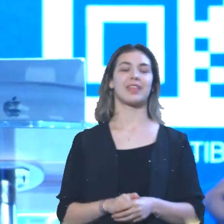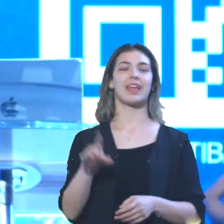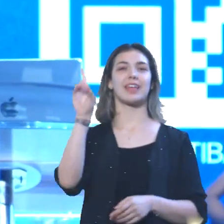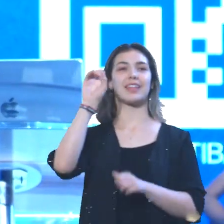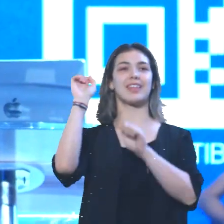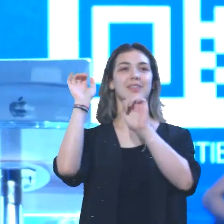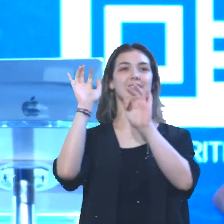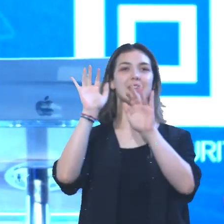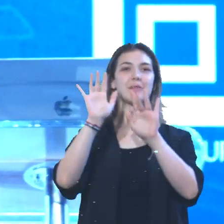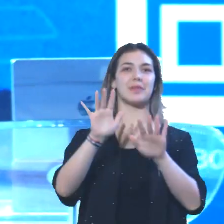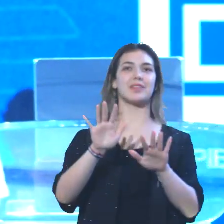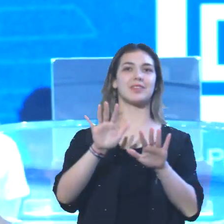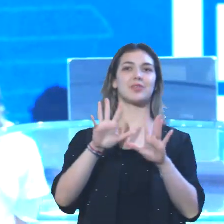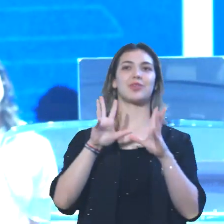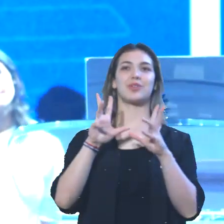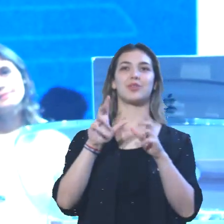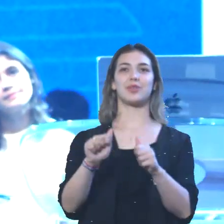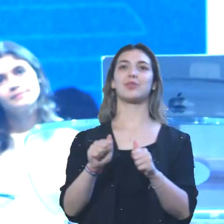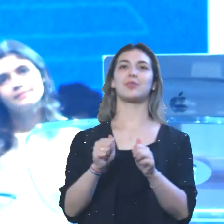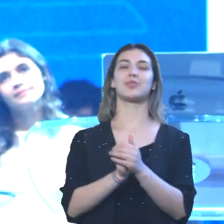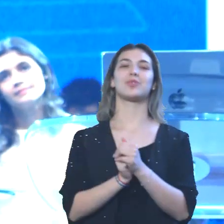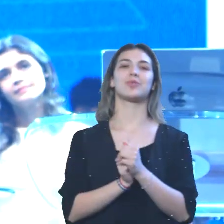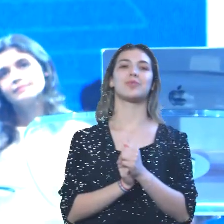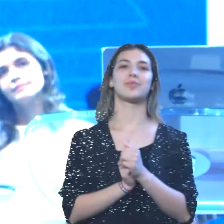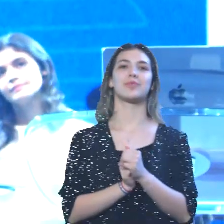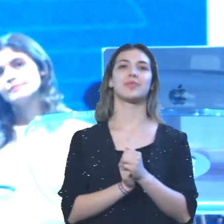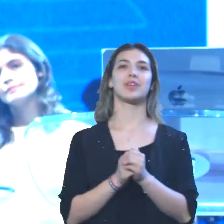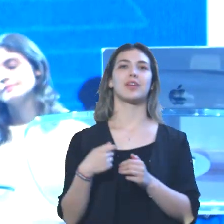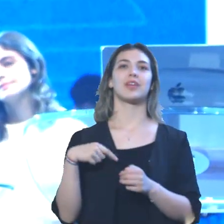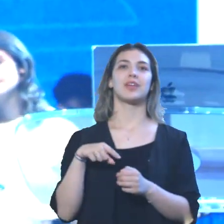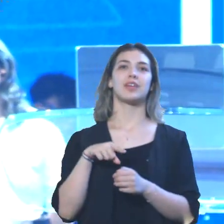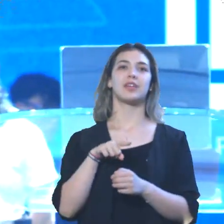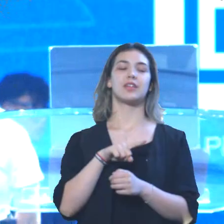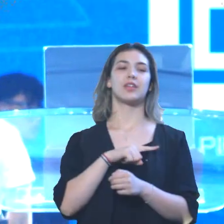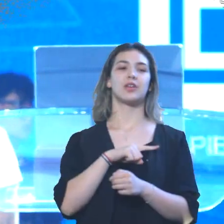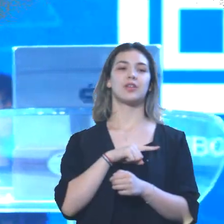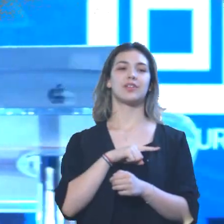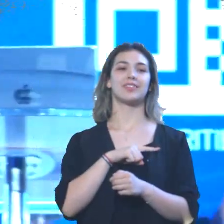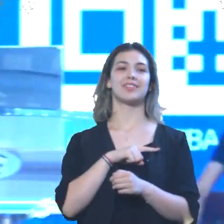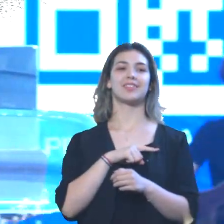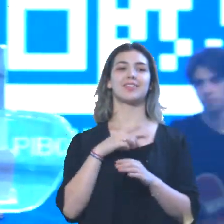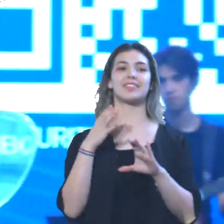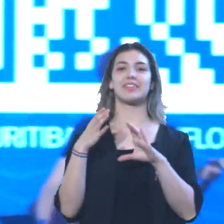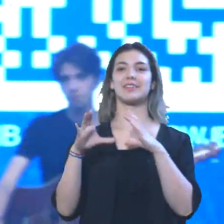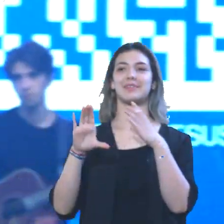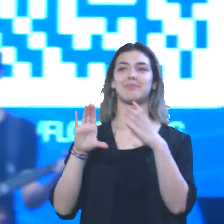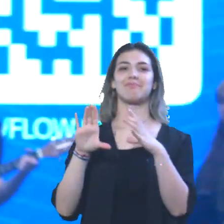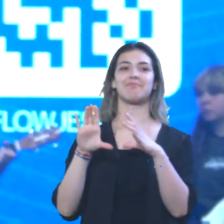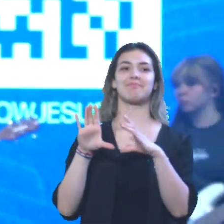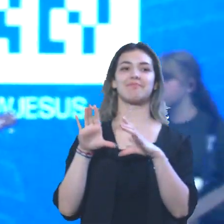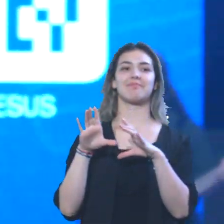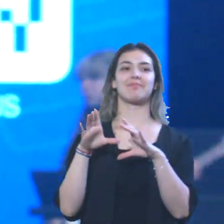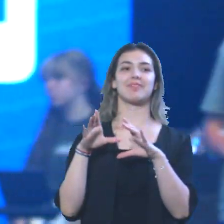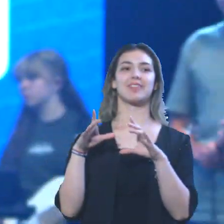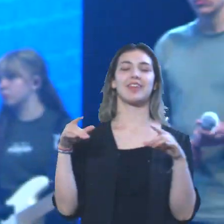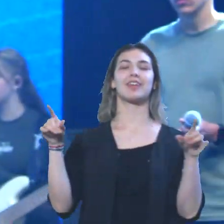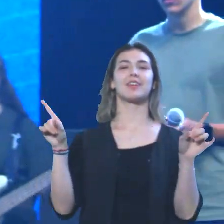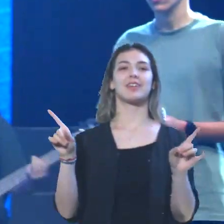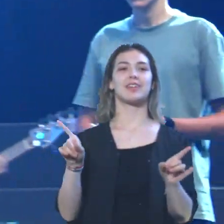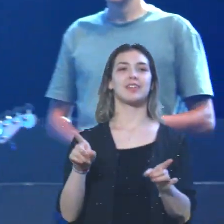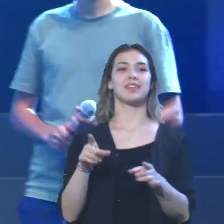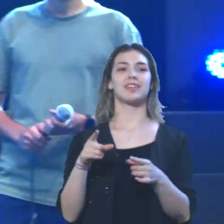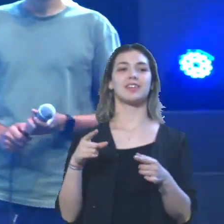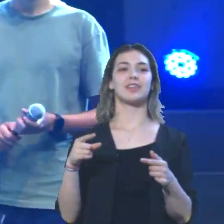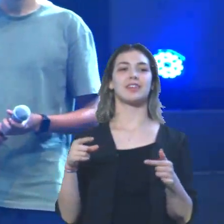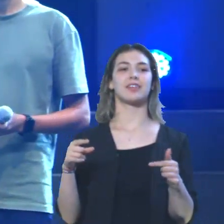abençoe vocês. E a gente vai cantar ali uma breve música lenta ainda, porque tem pessoas